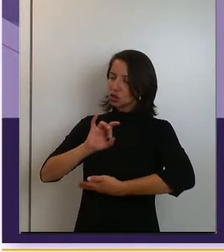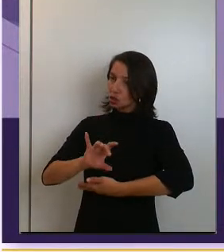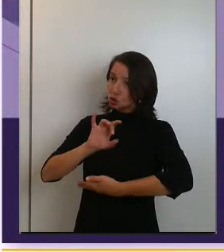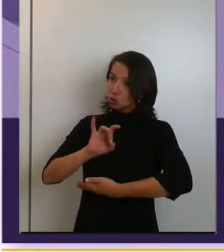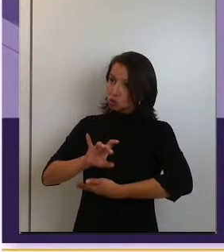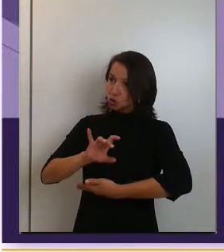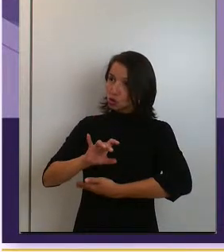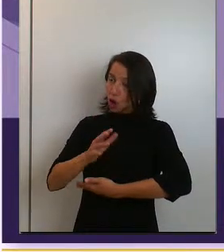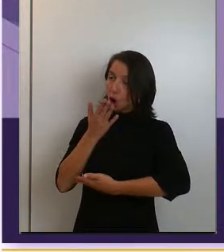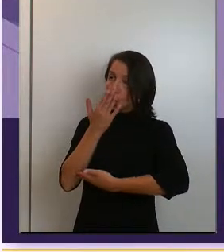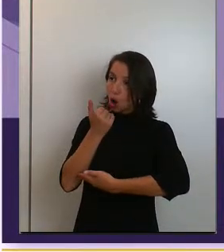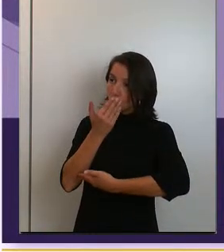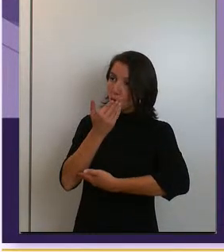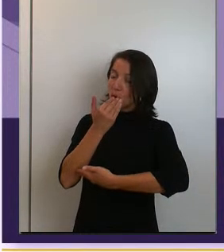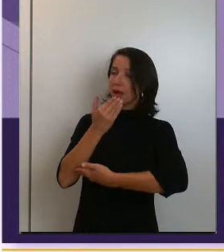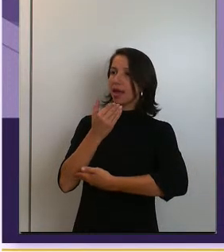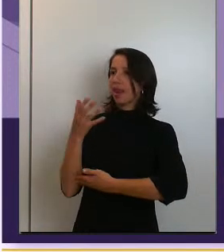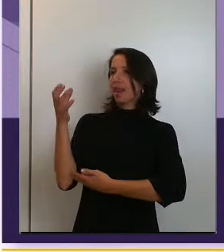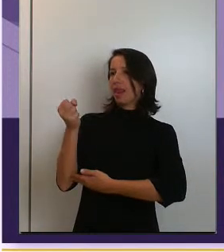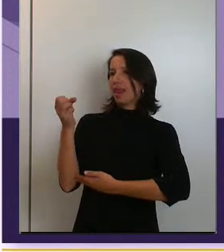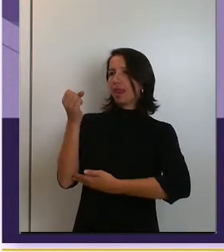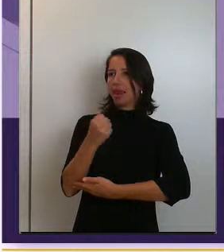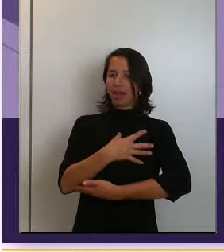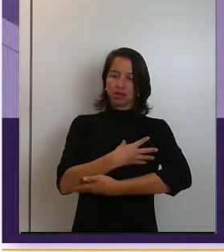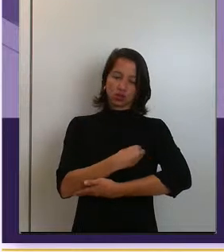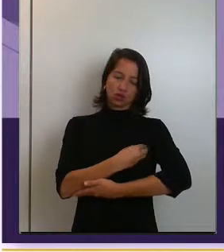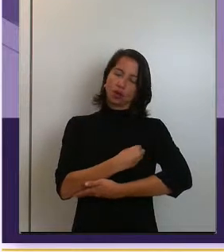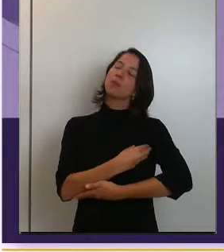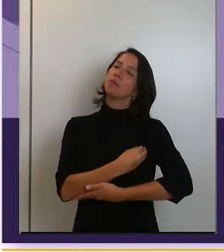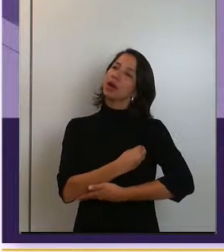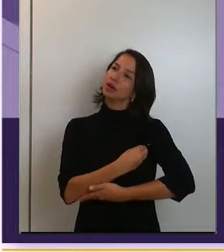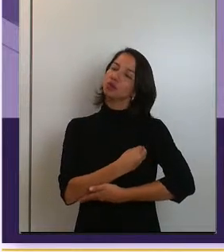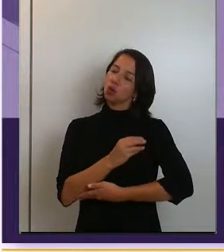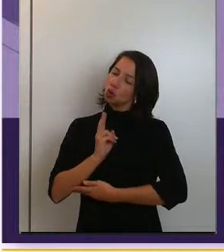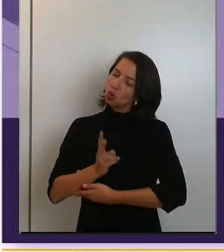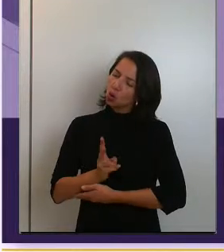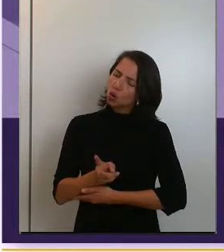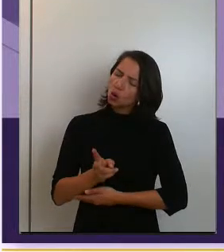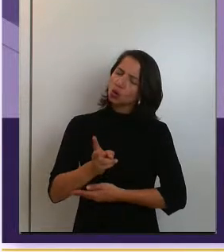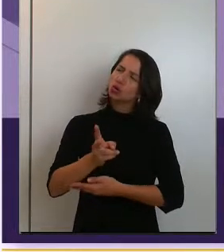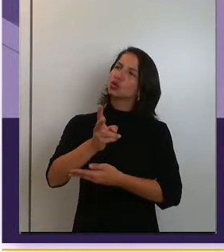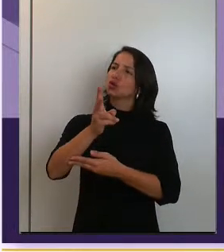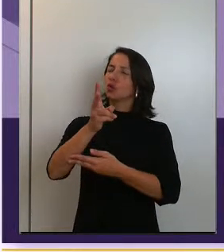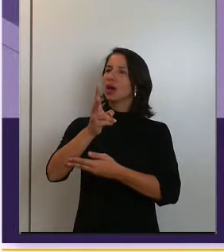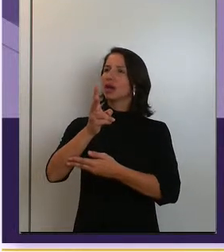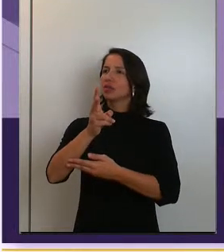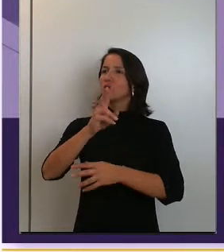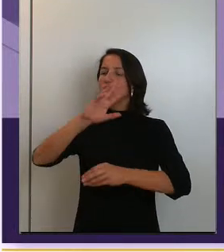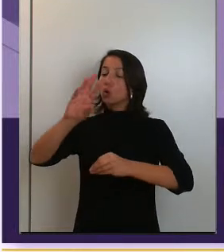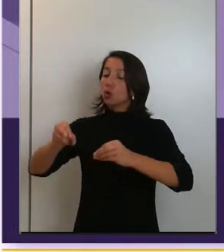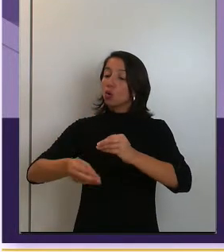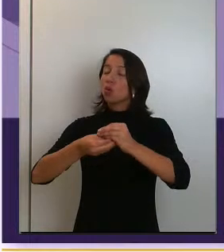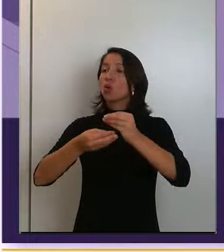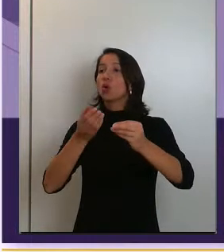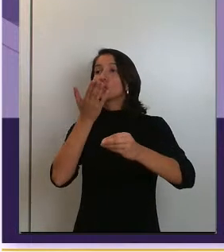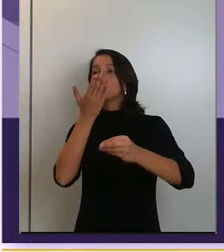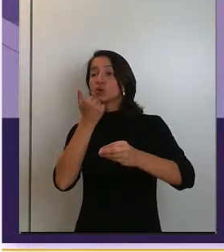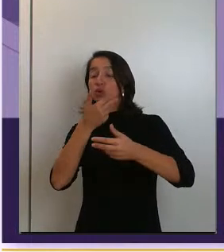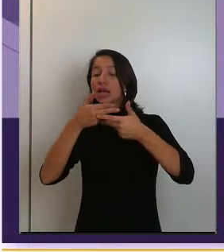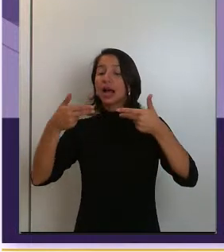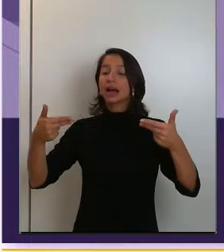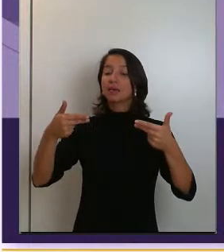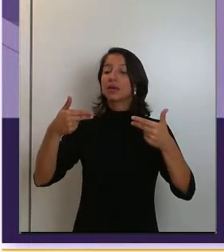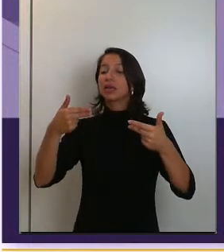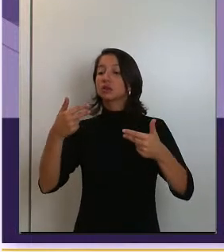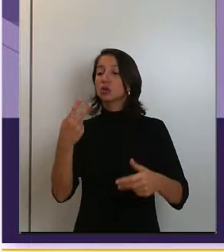né? E o aleitamento materno continuado, né, com a introdução de outros alimentos complementares, até 2 anos ou